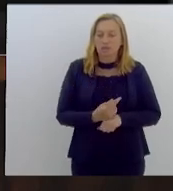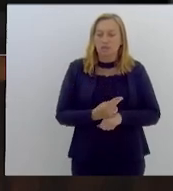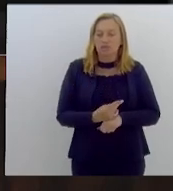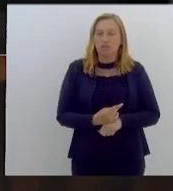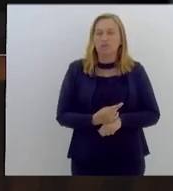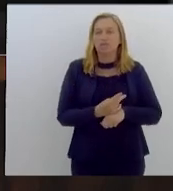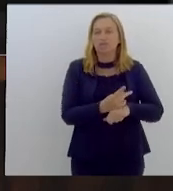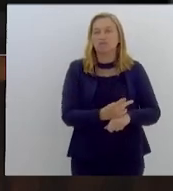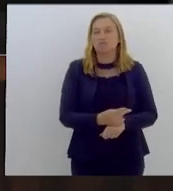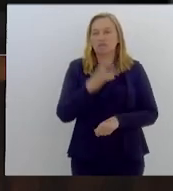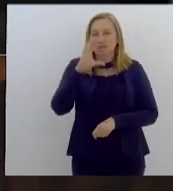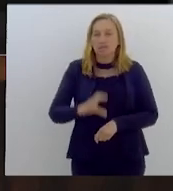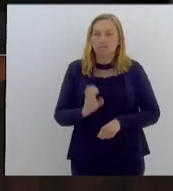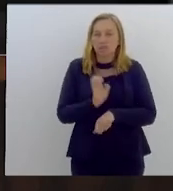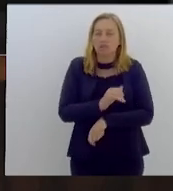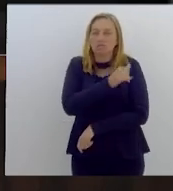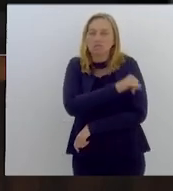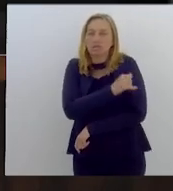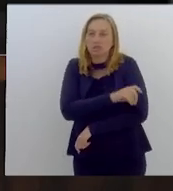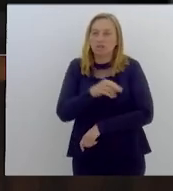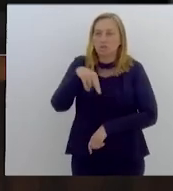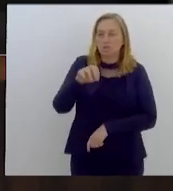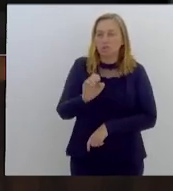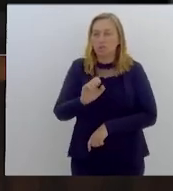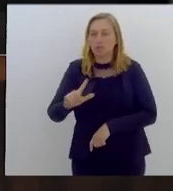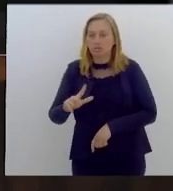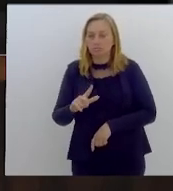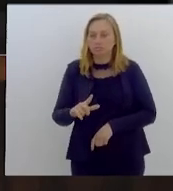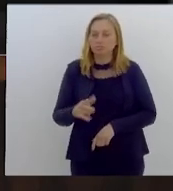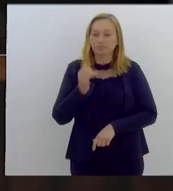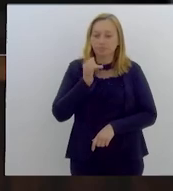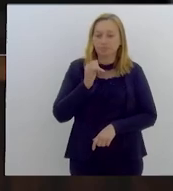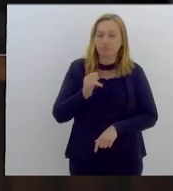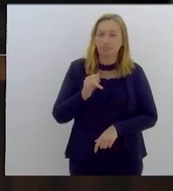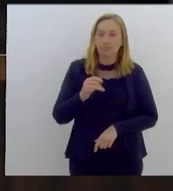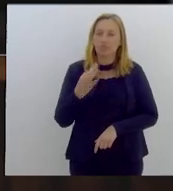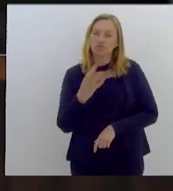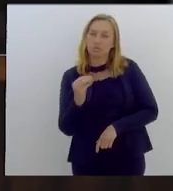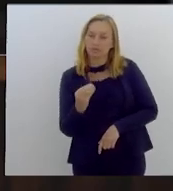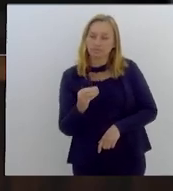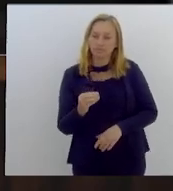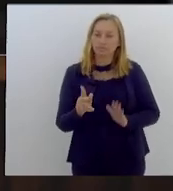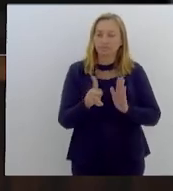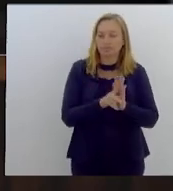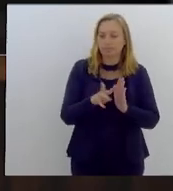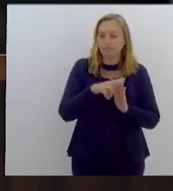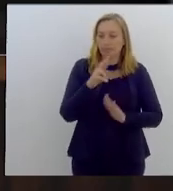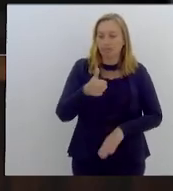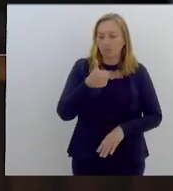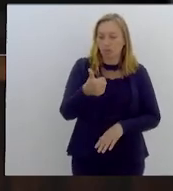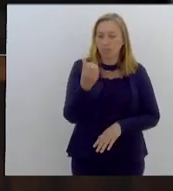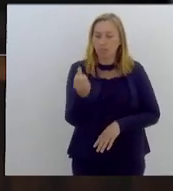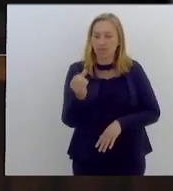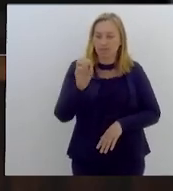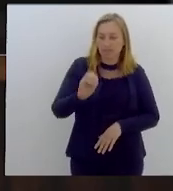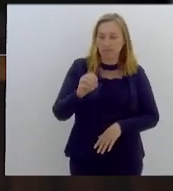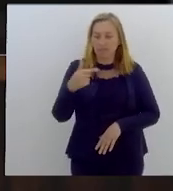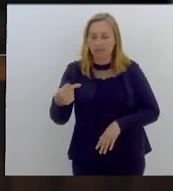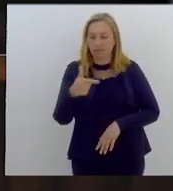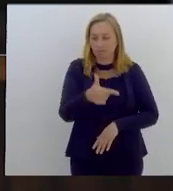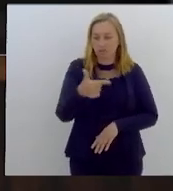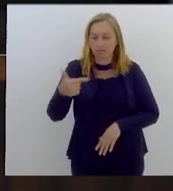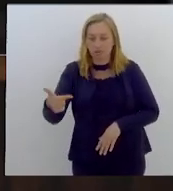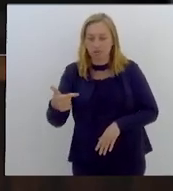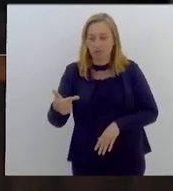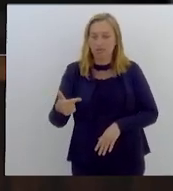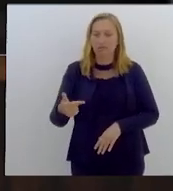senhor Rafael Thomas Farias, presidente da Comissão de Normas, favorável, relator Chico Machado. Projeto de resolução 1607-22, de autoria da deputada